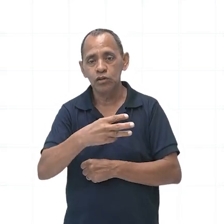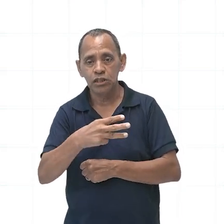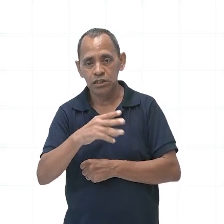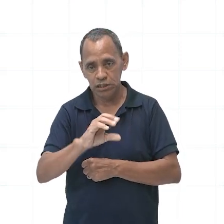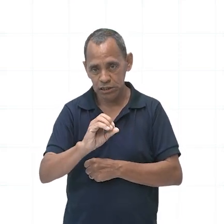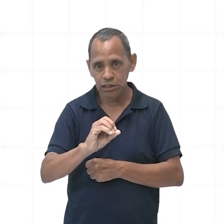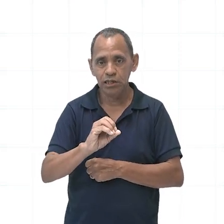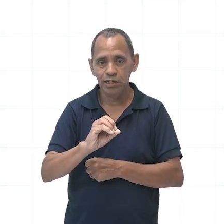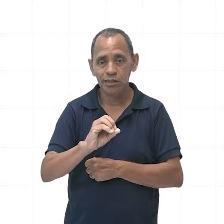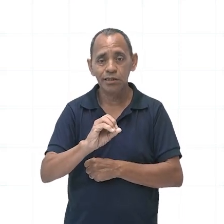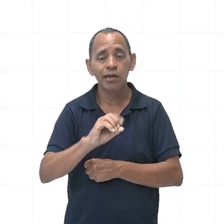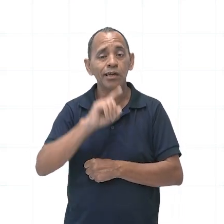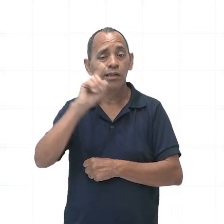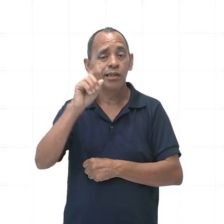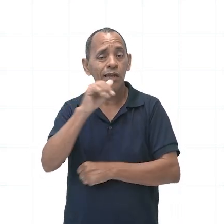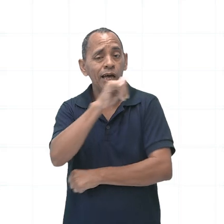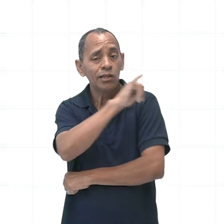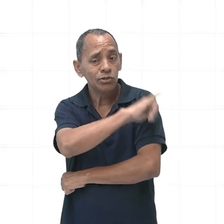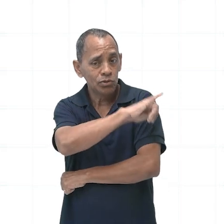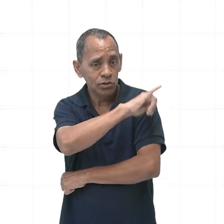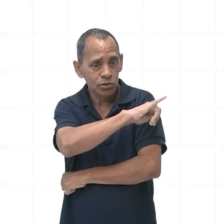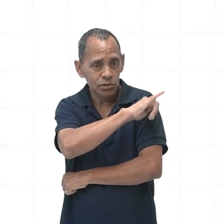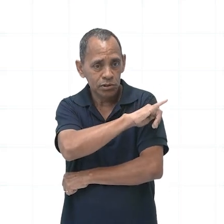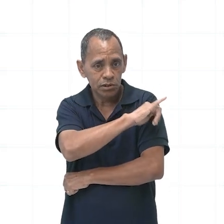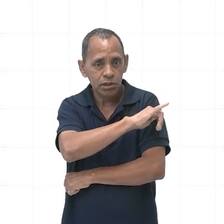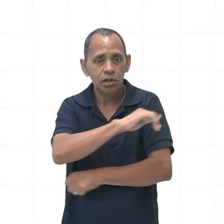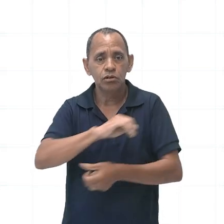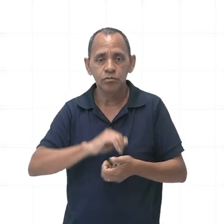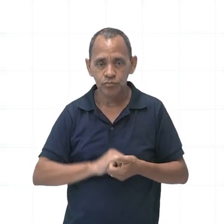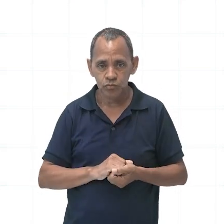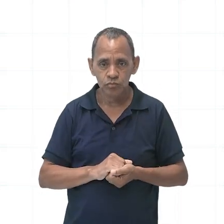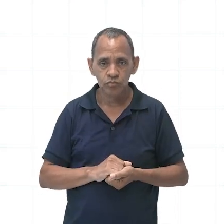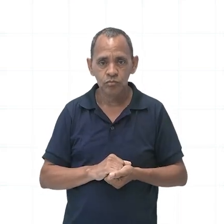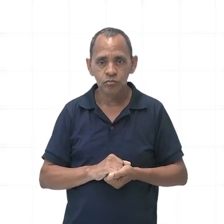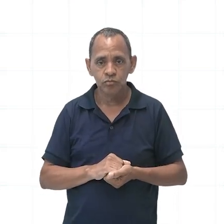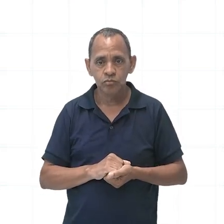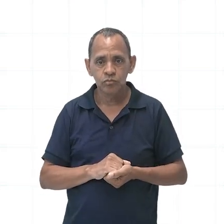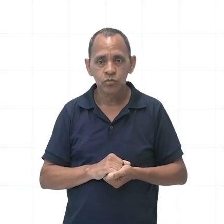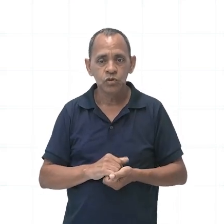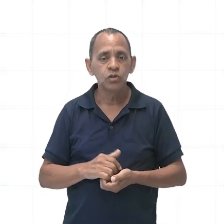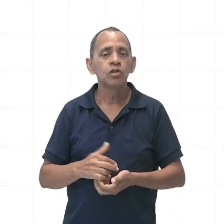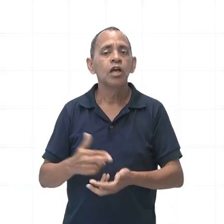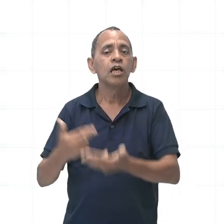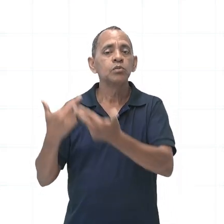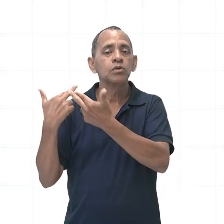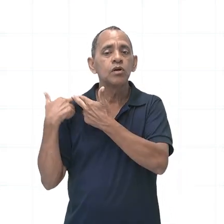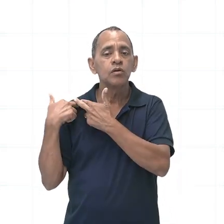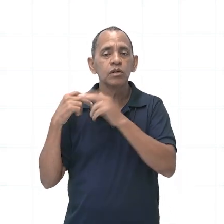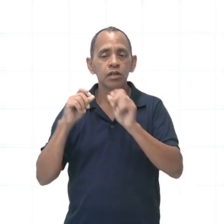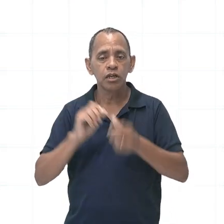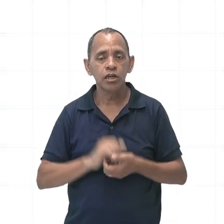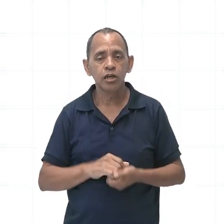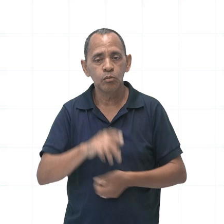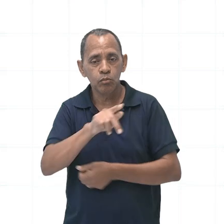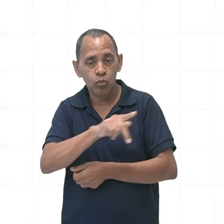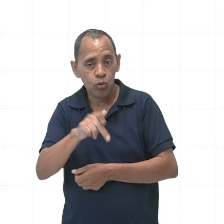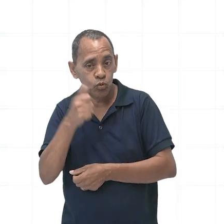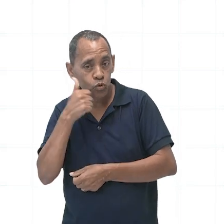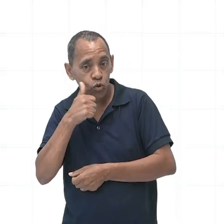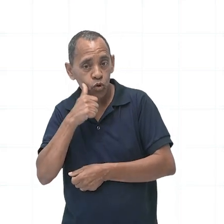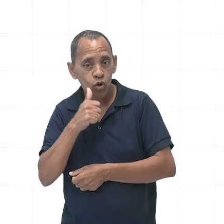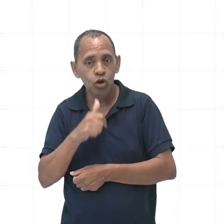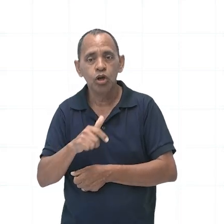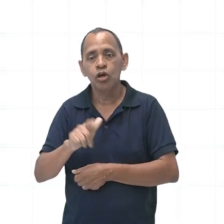no nosso país lá no Rio de Janeiro, no ano de 1930, através da professora Gretchen